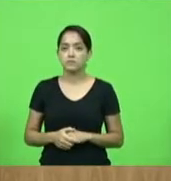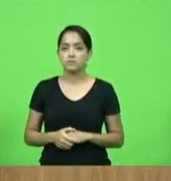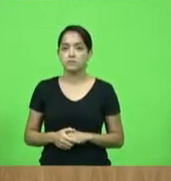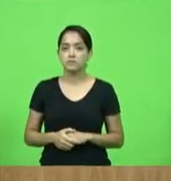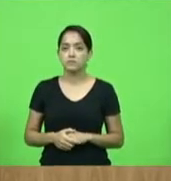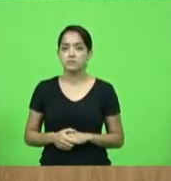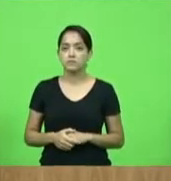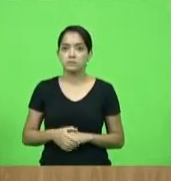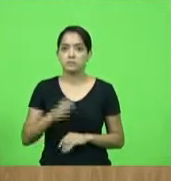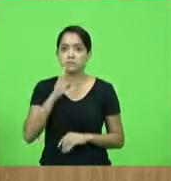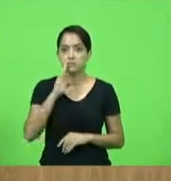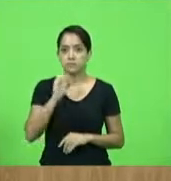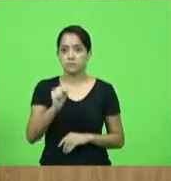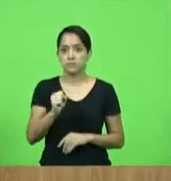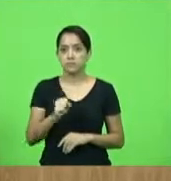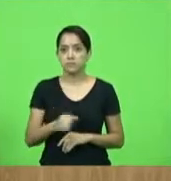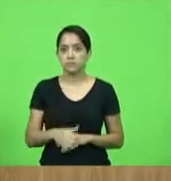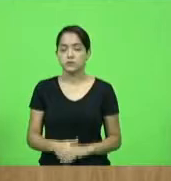Souza,